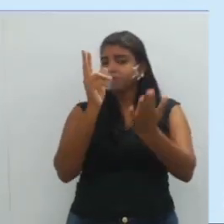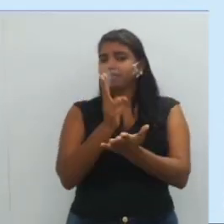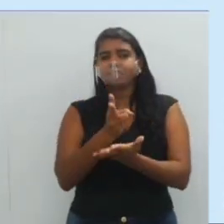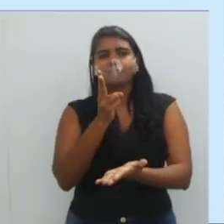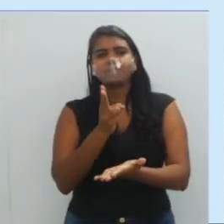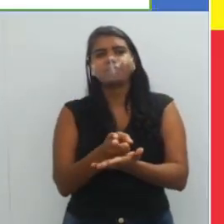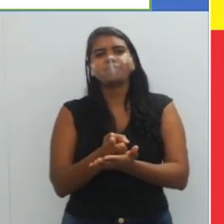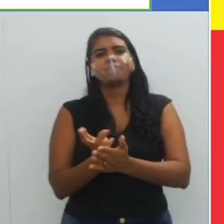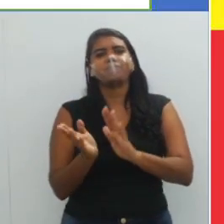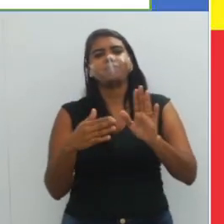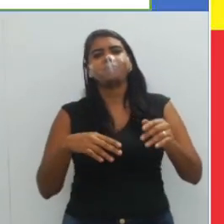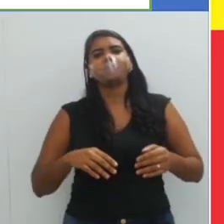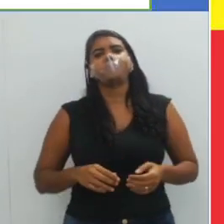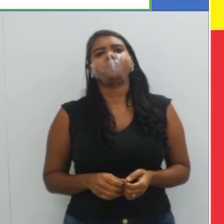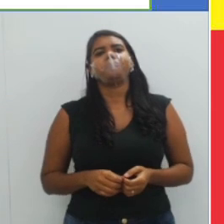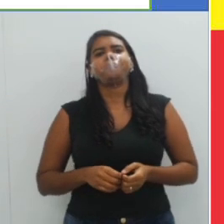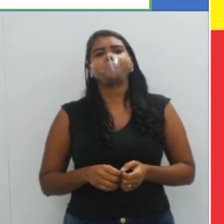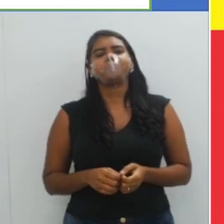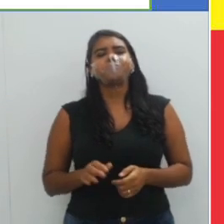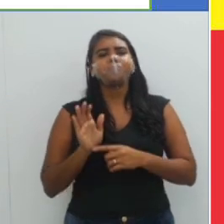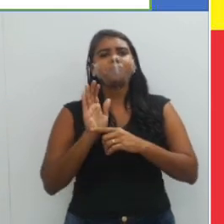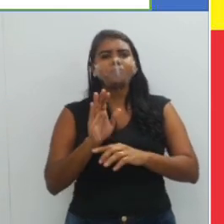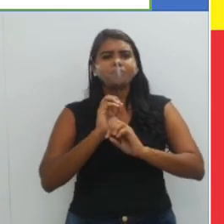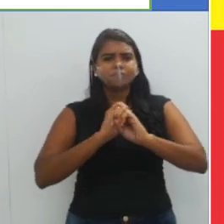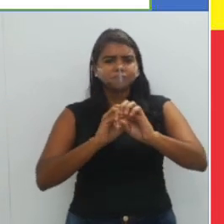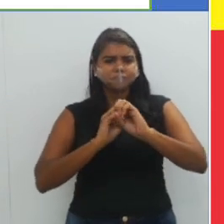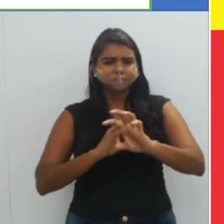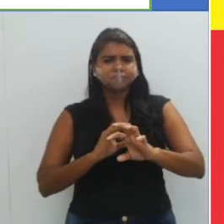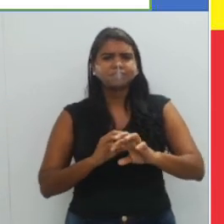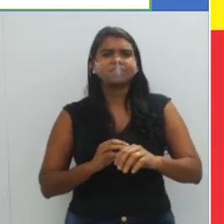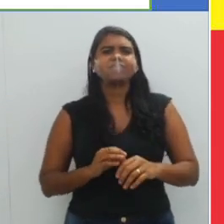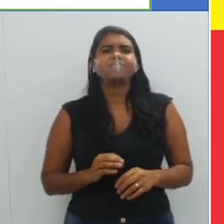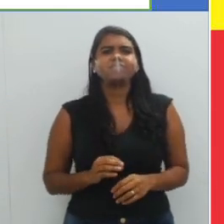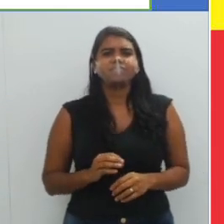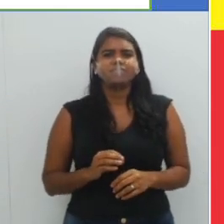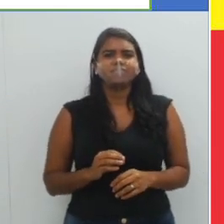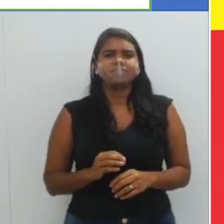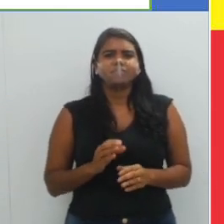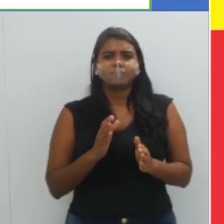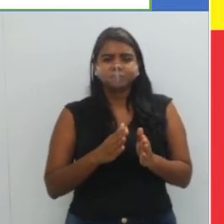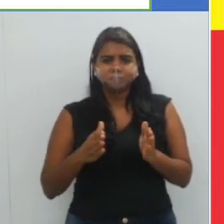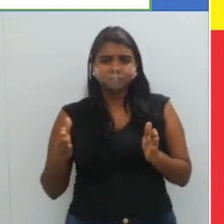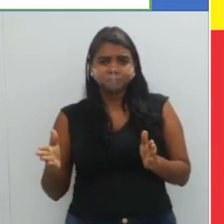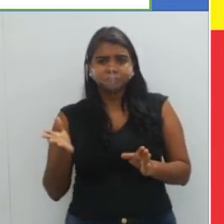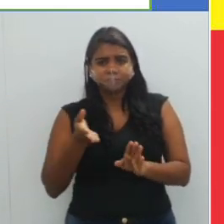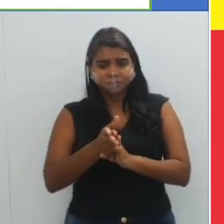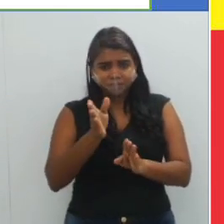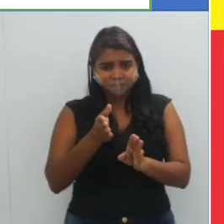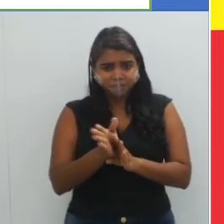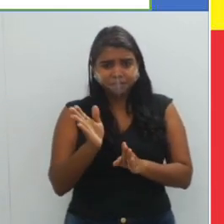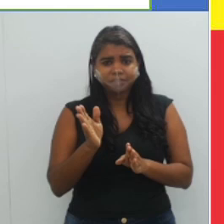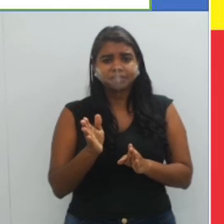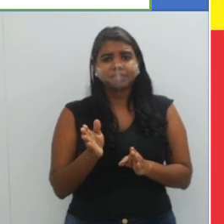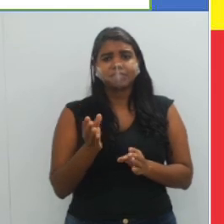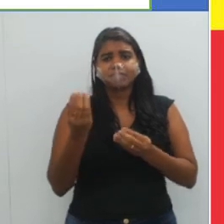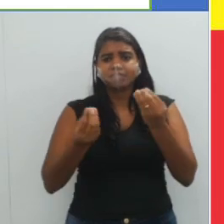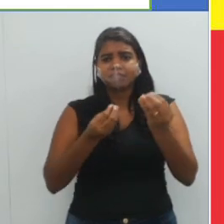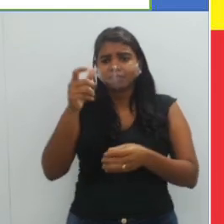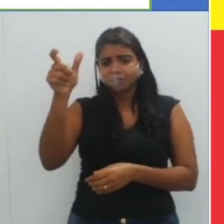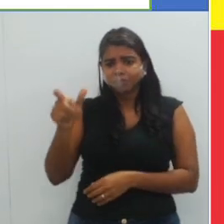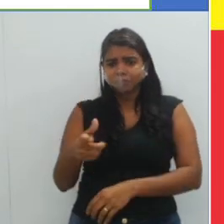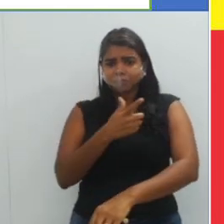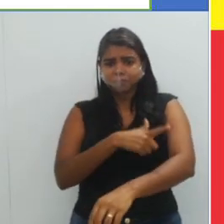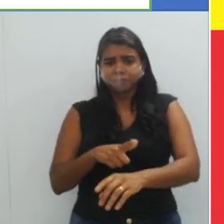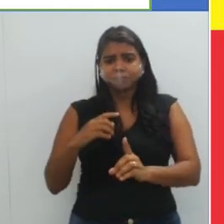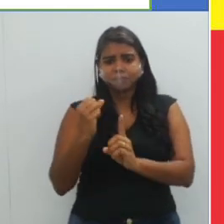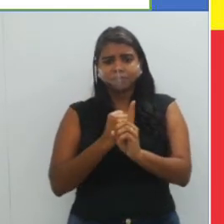respeitar sempre. Um dos objetivos do ensino religioso também é dar orientações em relação ao papel